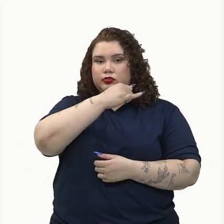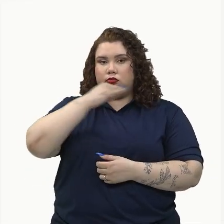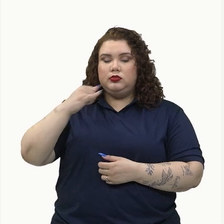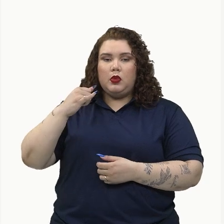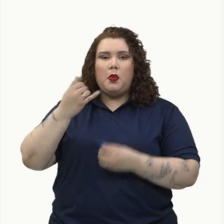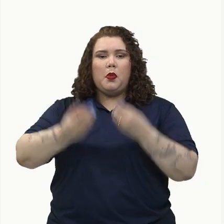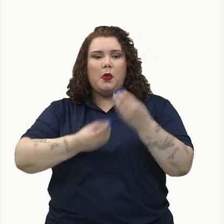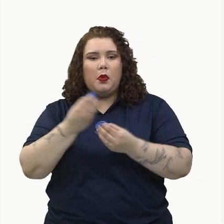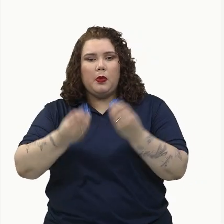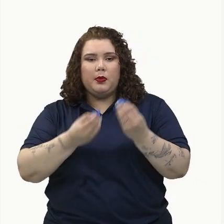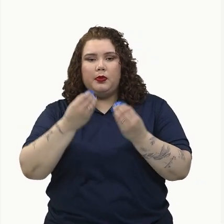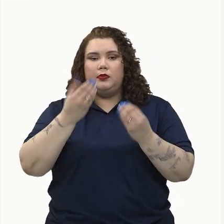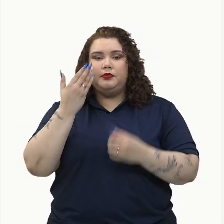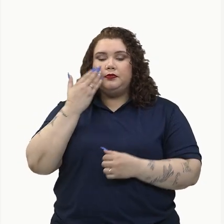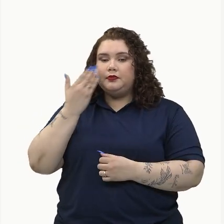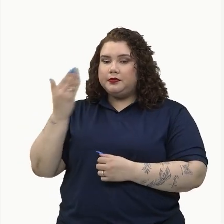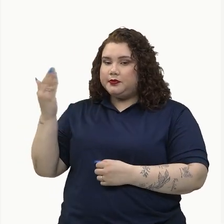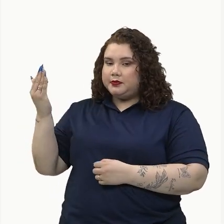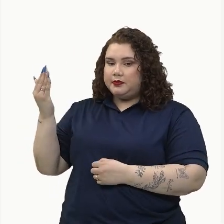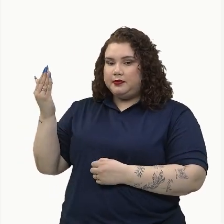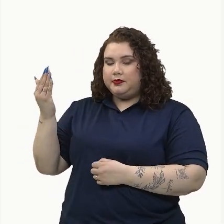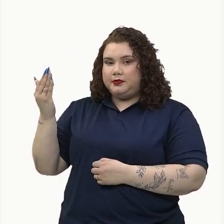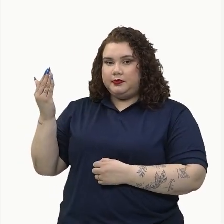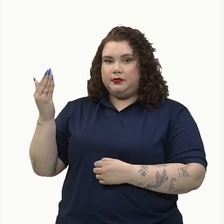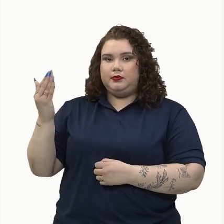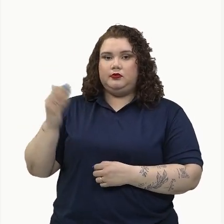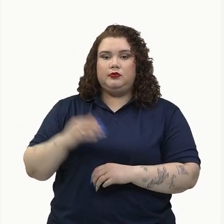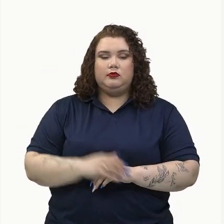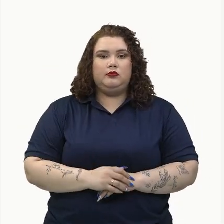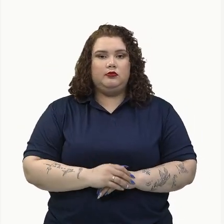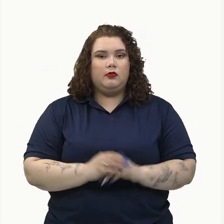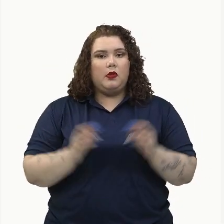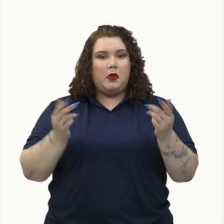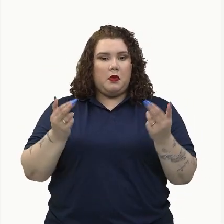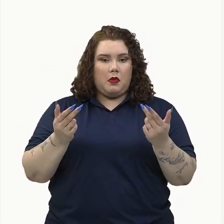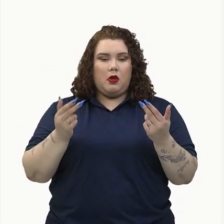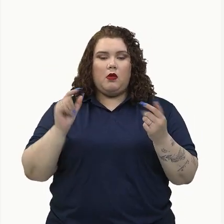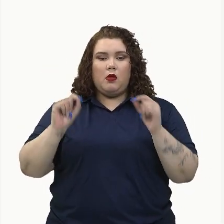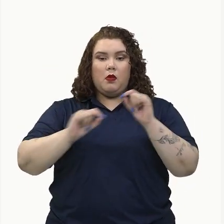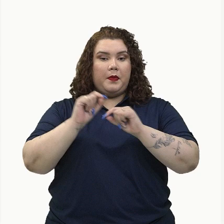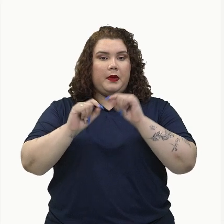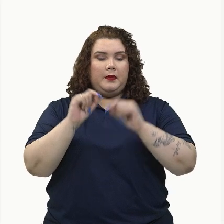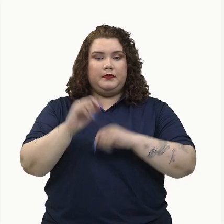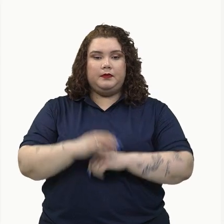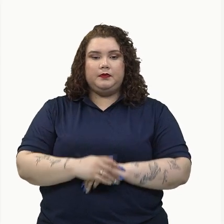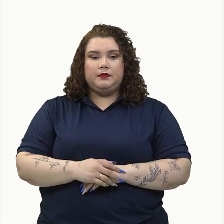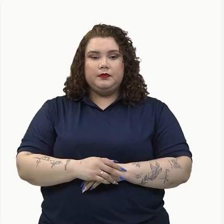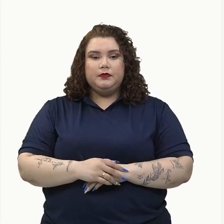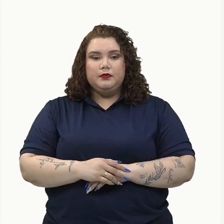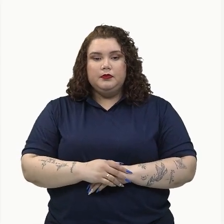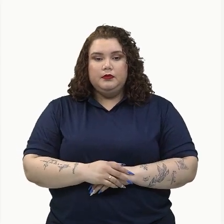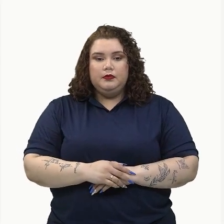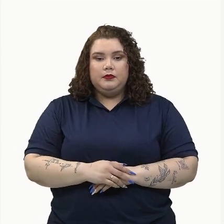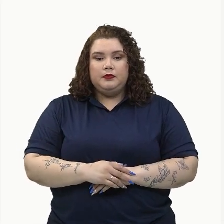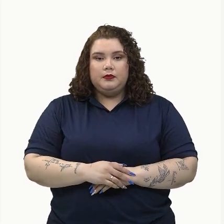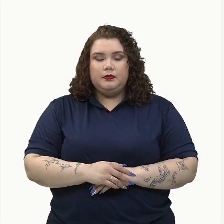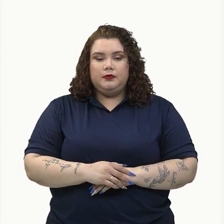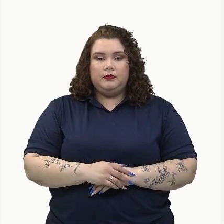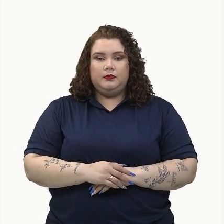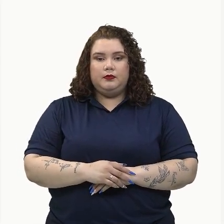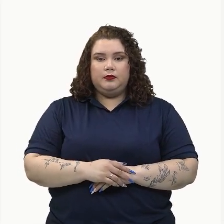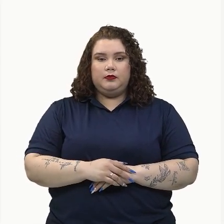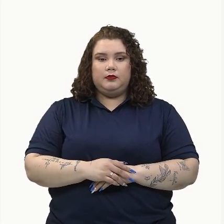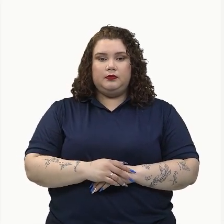ó. Observe esses elementos dos circuitos ligados em série. Quando ele diz aqui, ó, de um